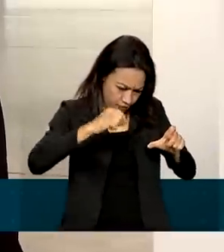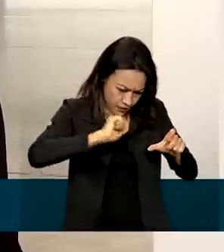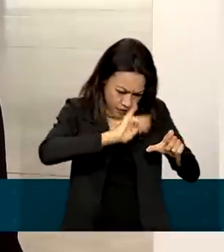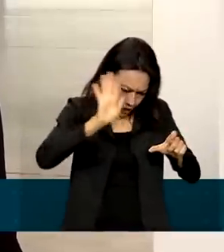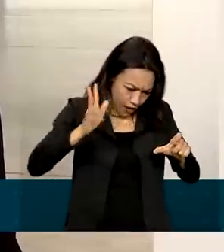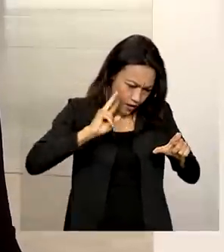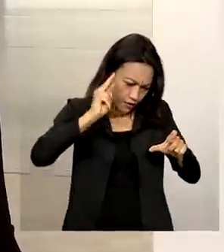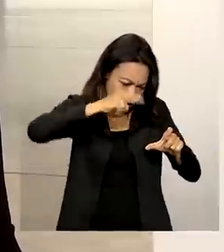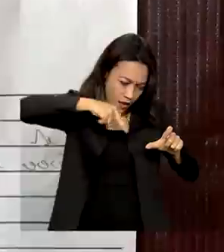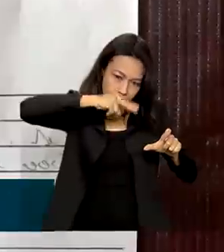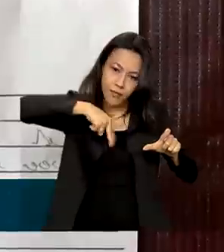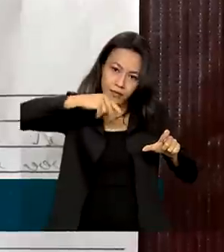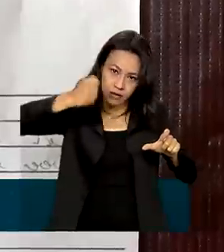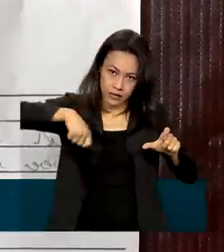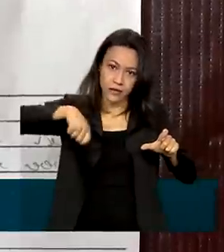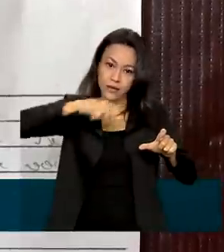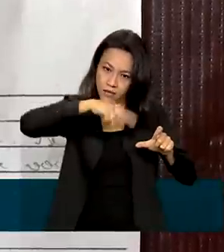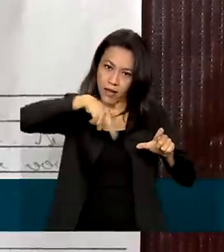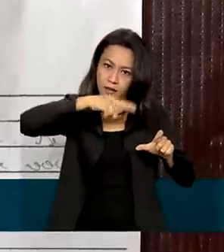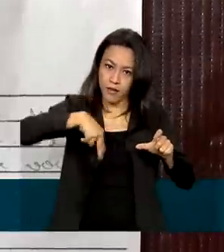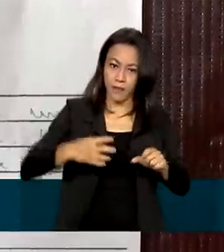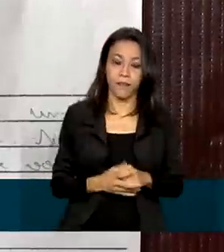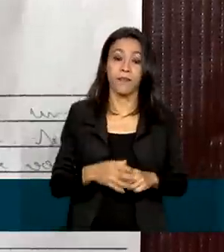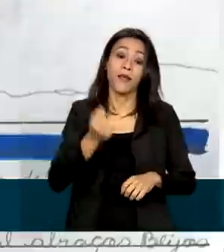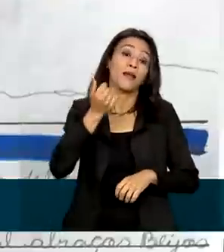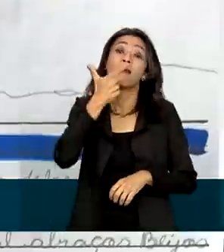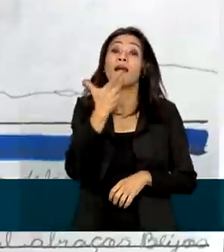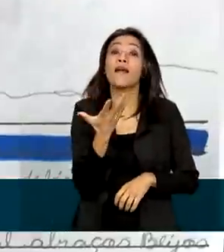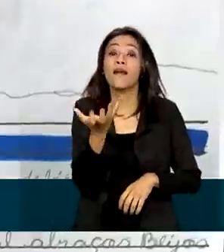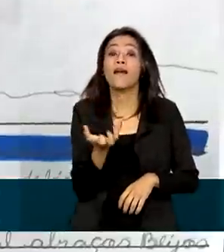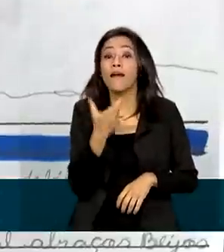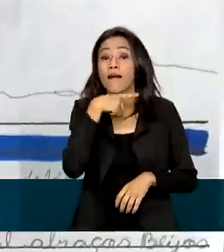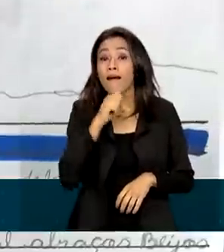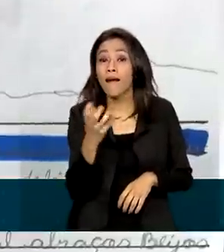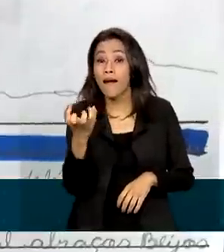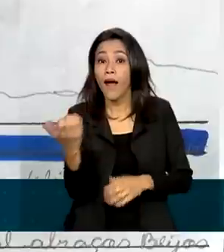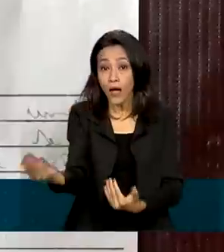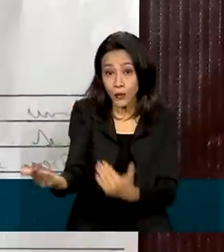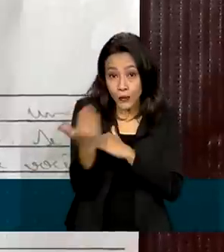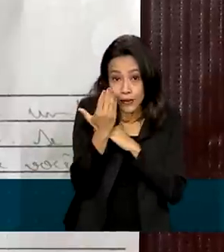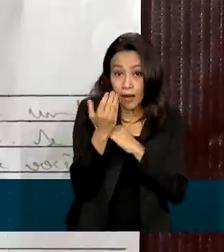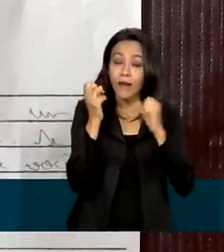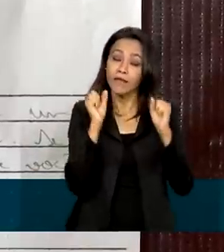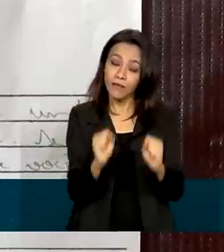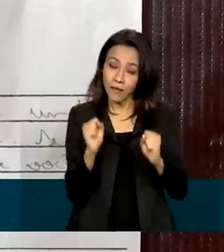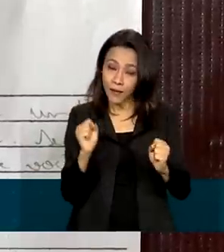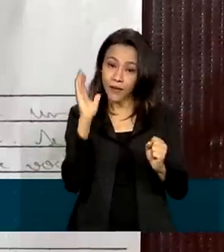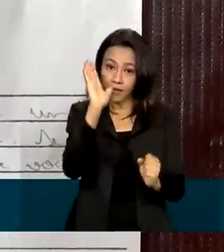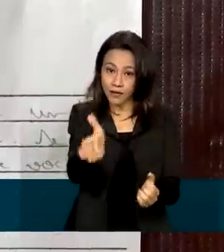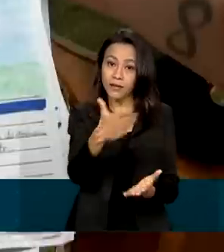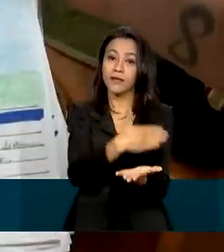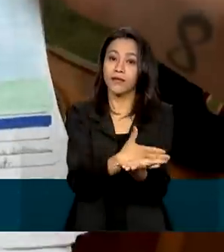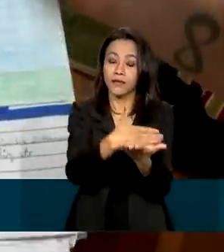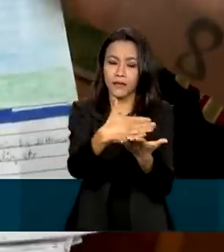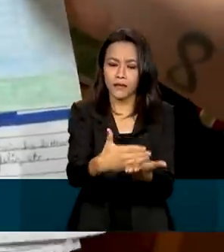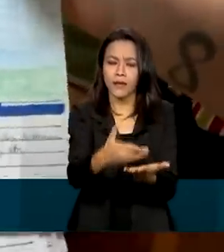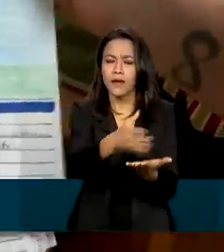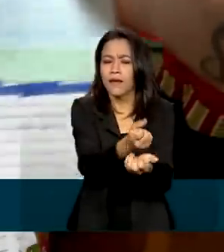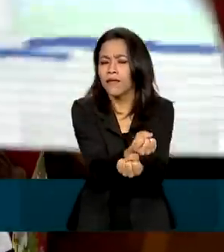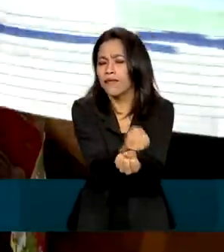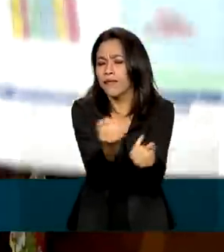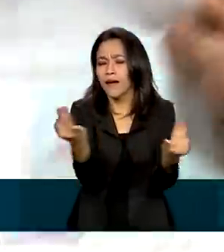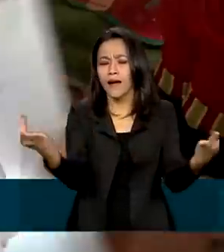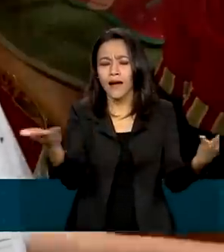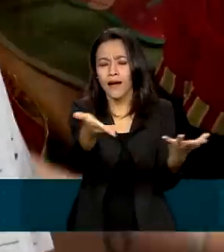consiga entender o pedido. E quem quiser adotar uma cartinha já pode pôr as mãos na massa. Milhares estão disponíveis